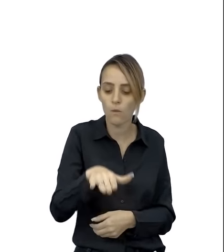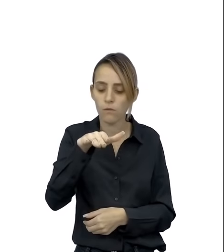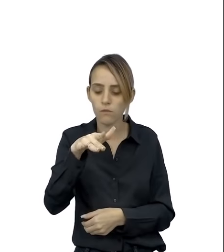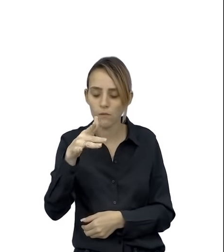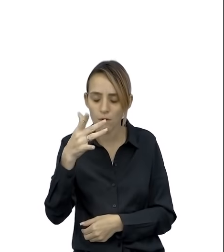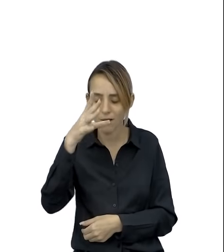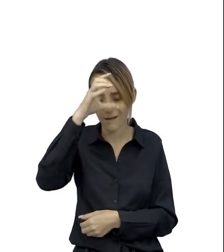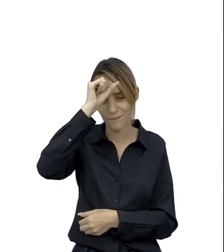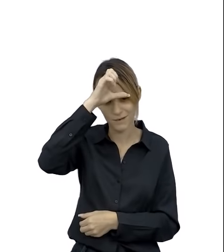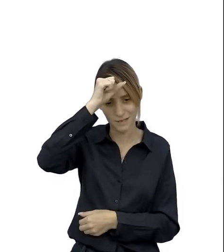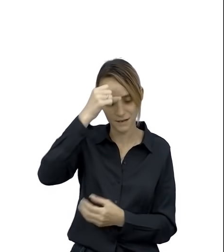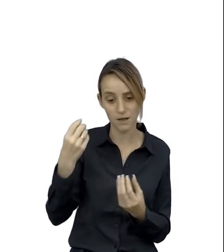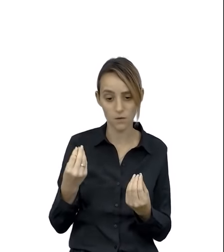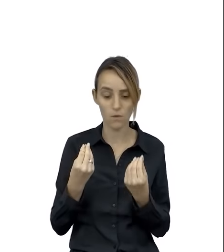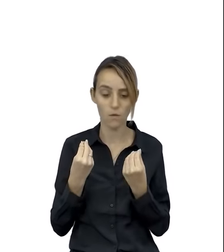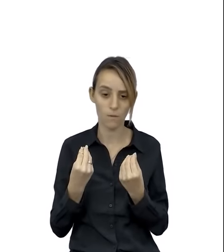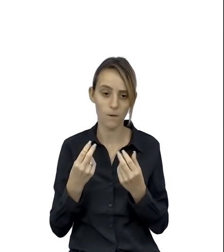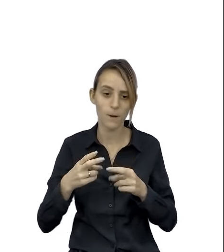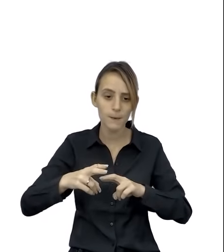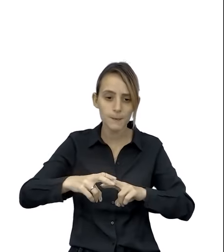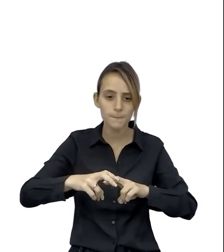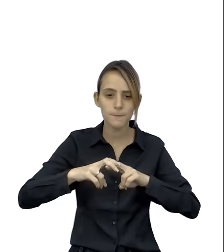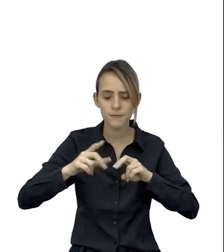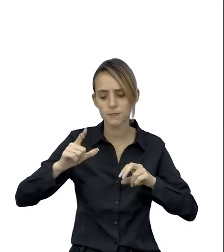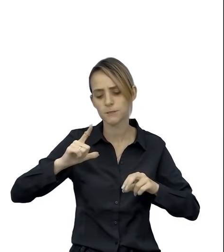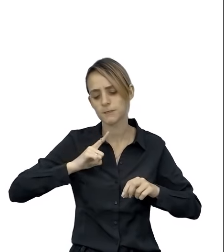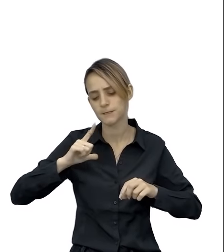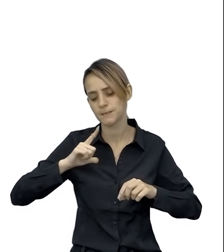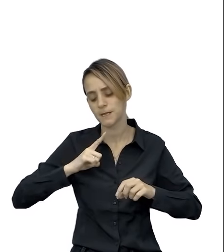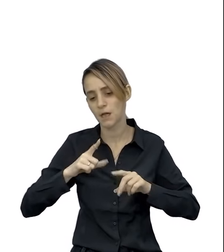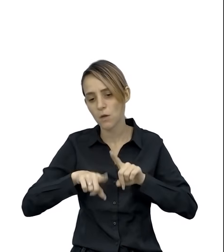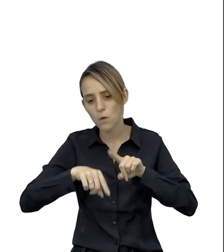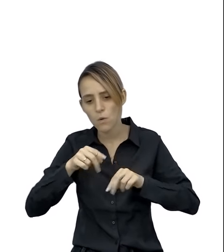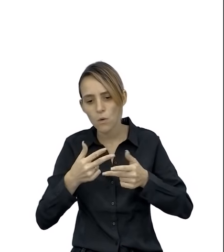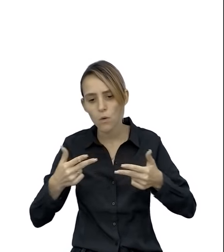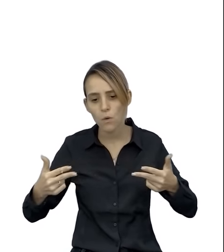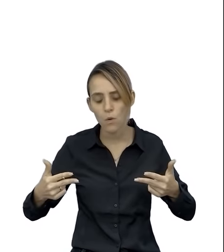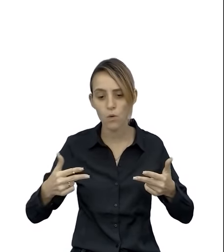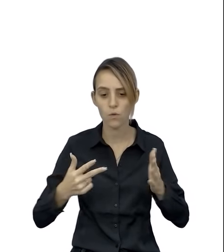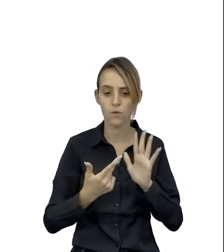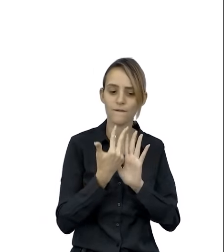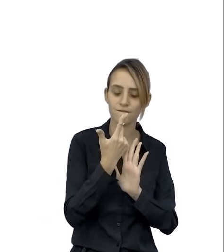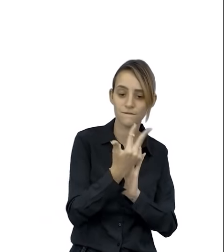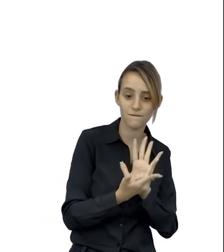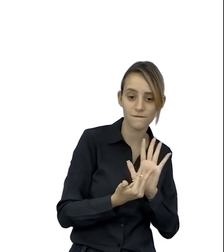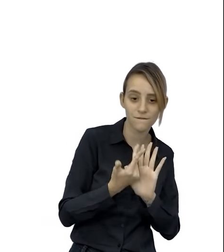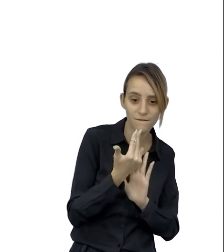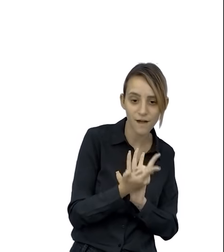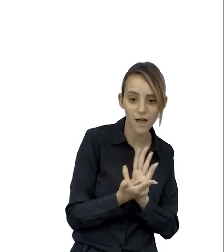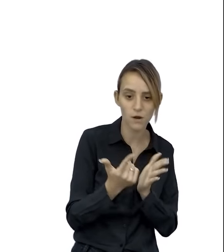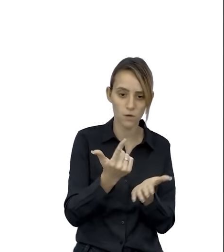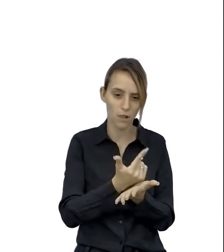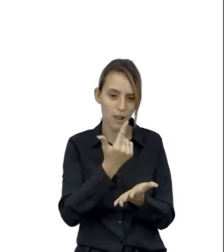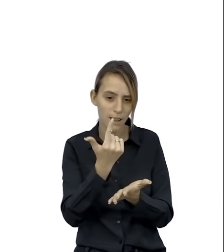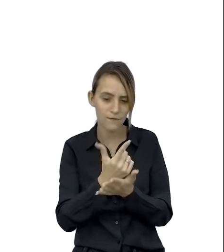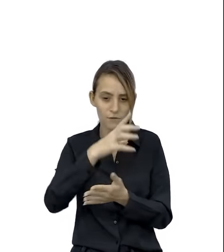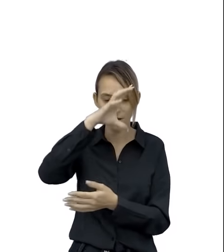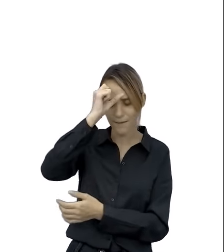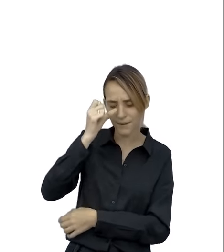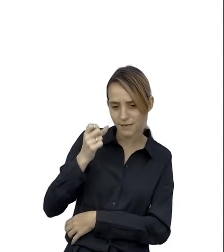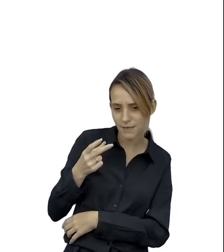E para isso, você dispõe de vários recursos, a exemplo do material Aprender Sempre, do EMAI